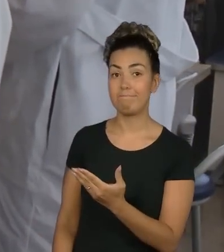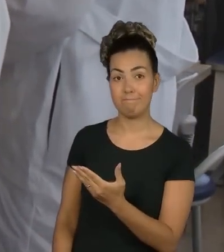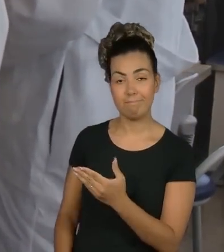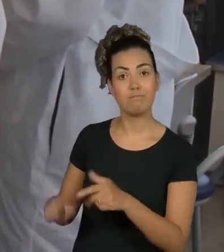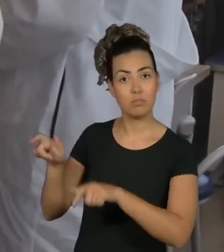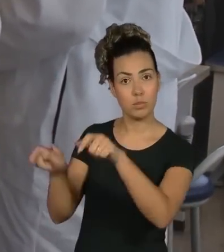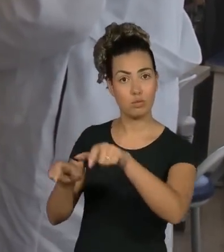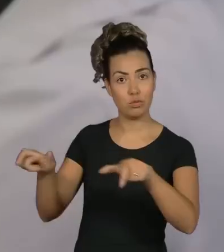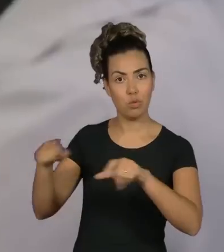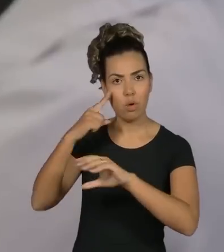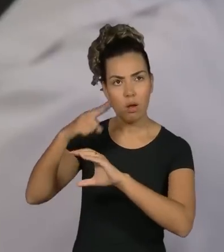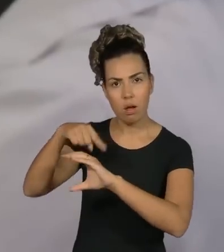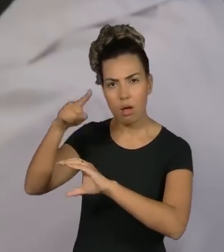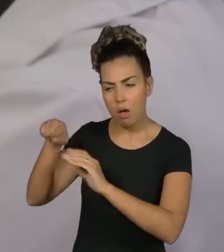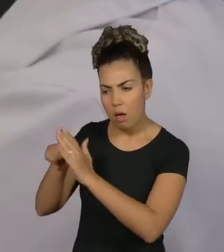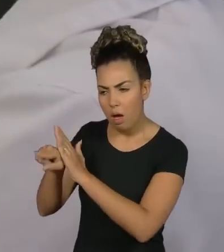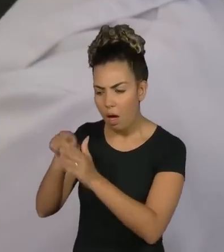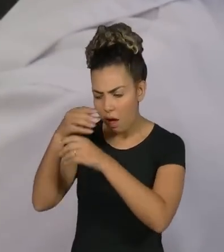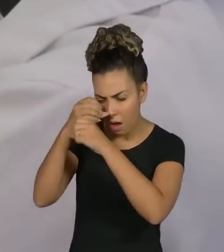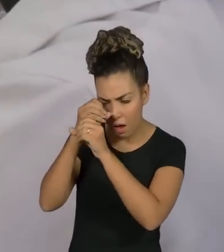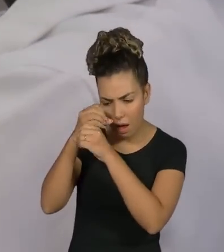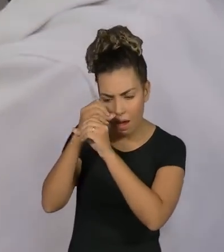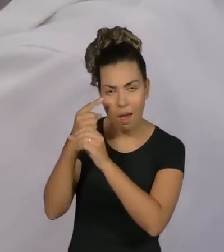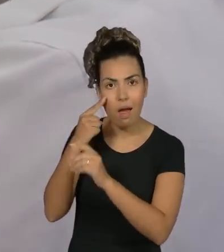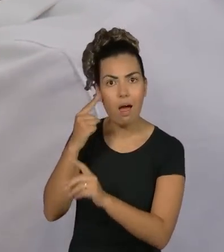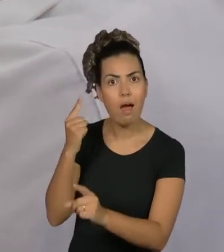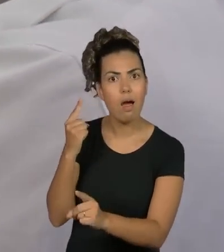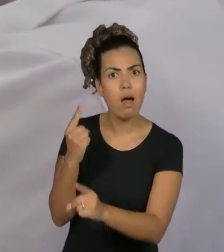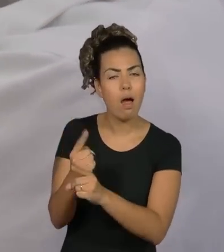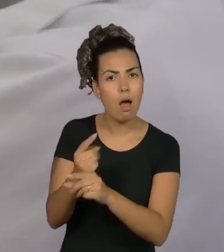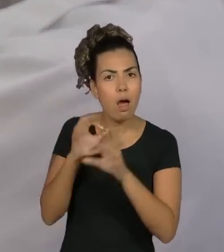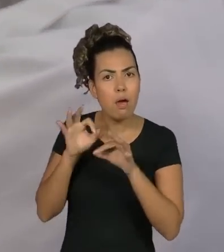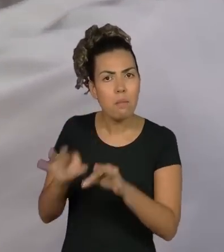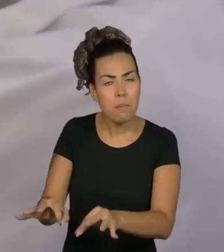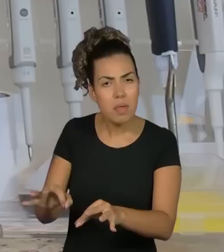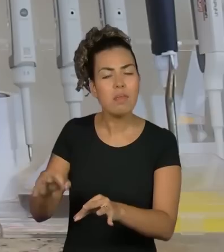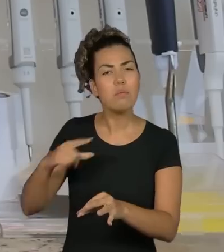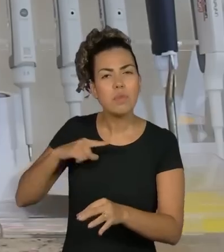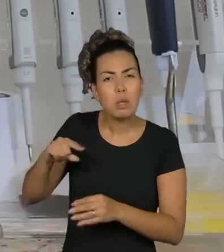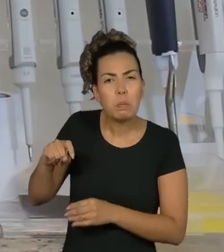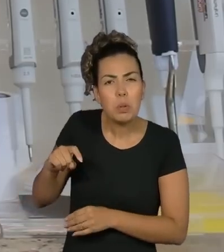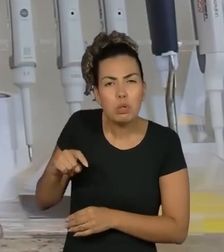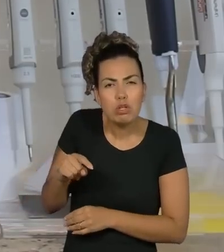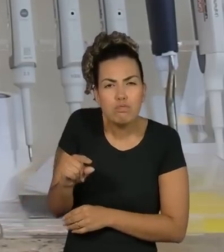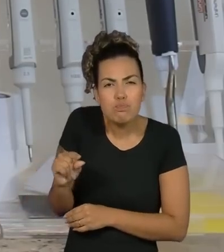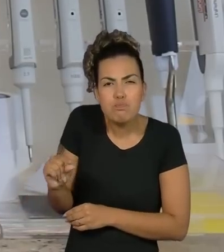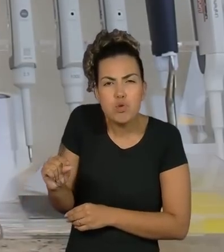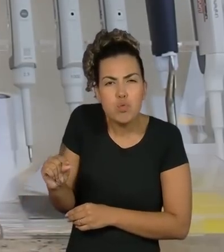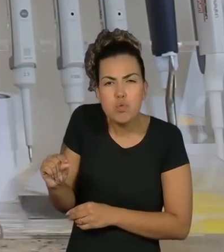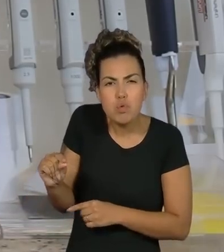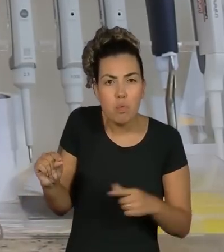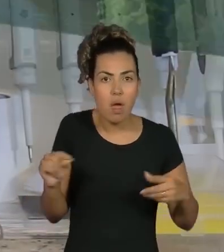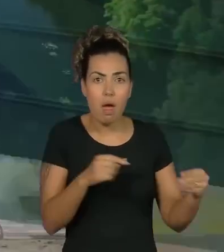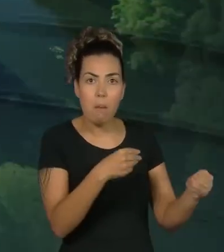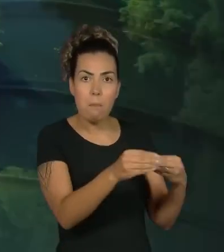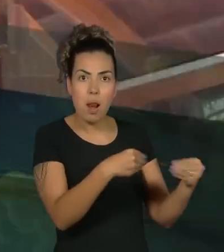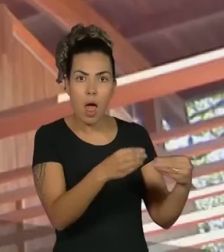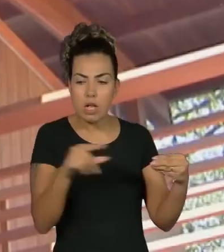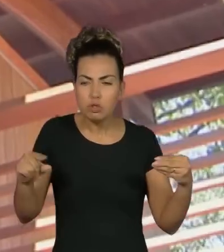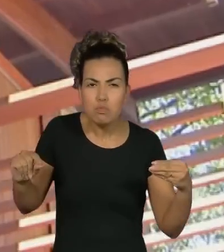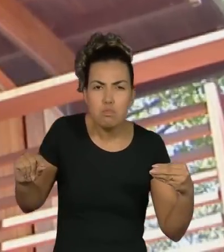Cientistas descobrem micro-organismos que são capazes de dissolver materiais poluentes como lixo plástico.